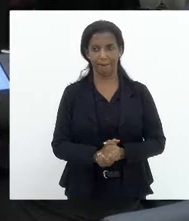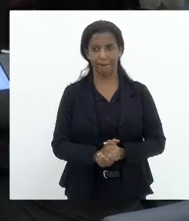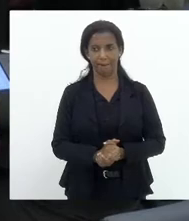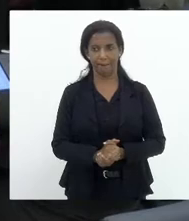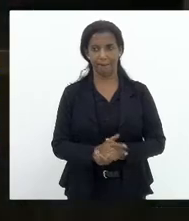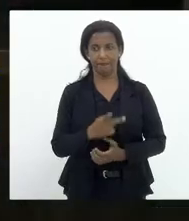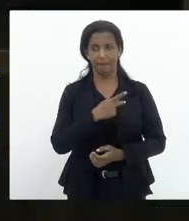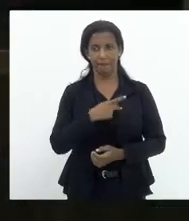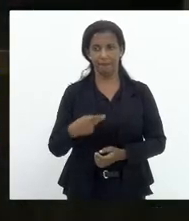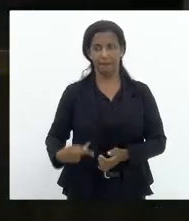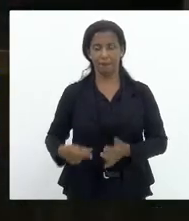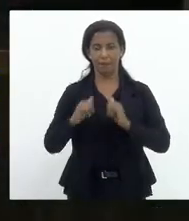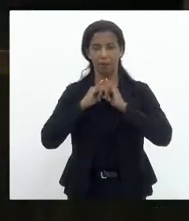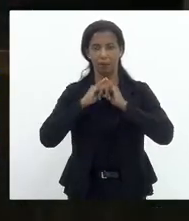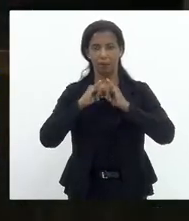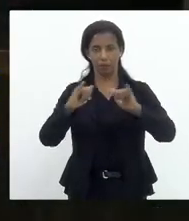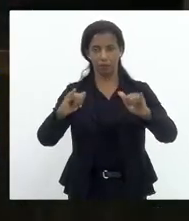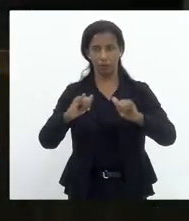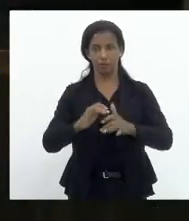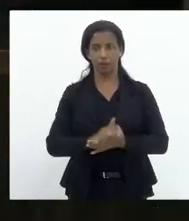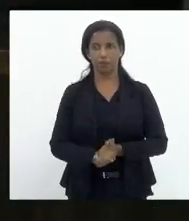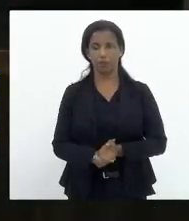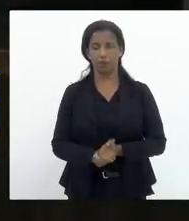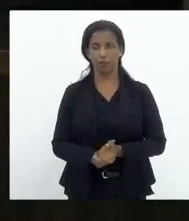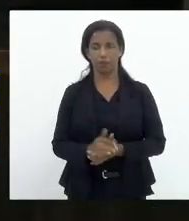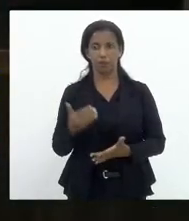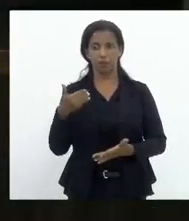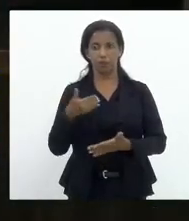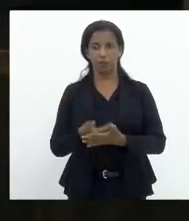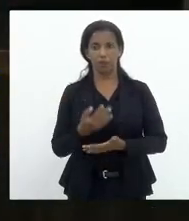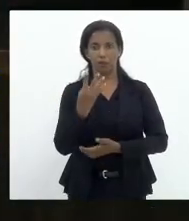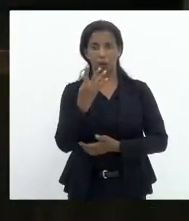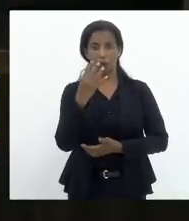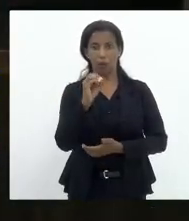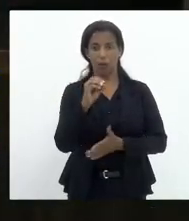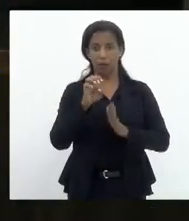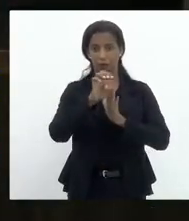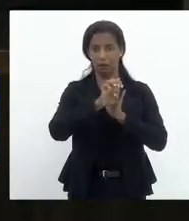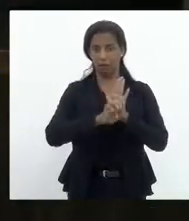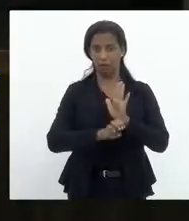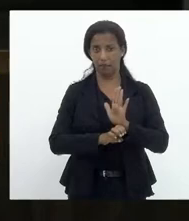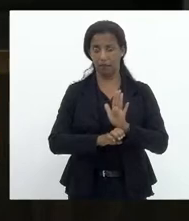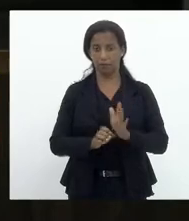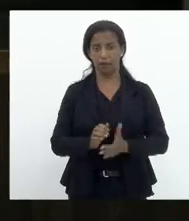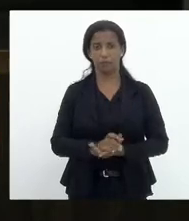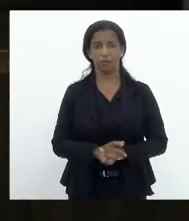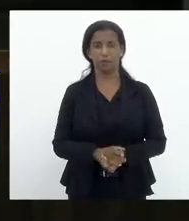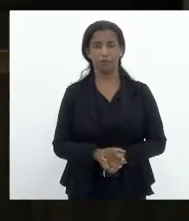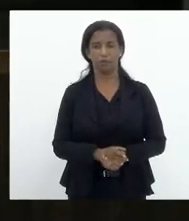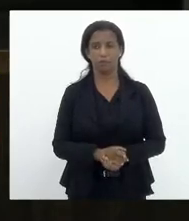a presidência já anuncia até o presente momento temos 40 emendas e